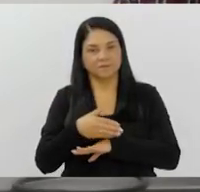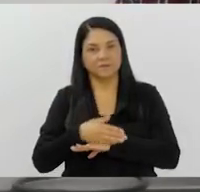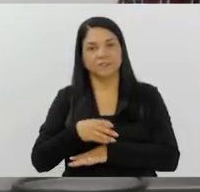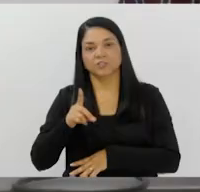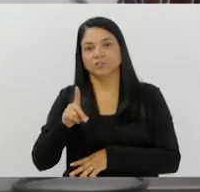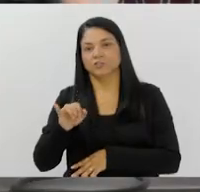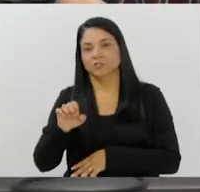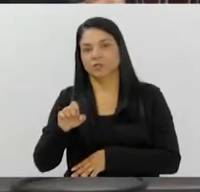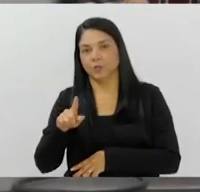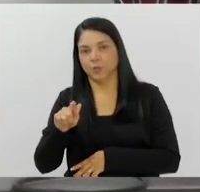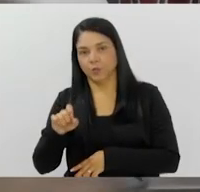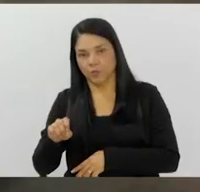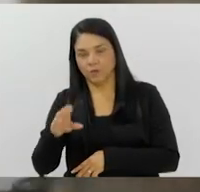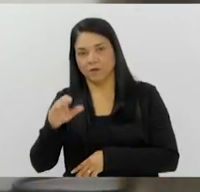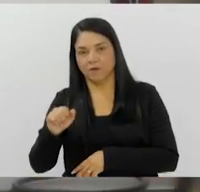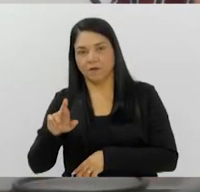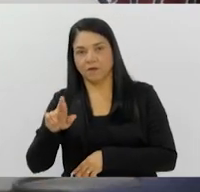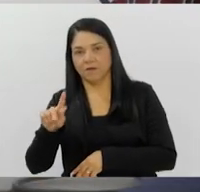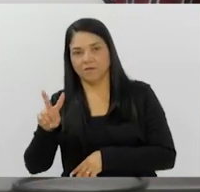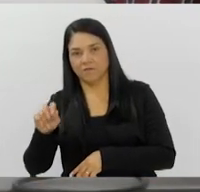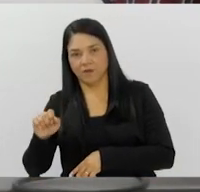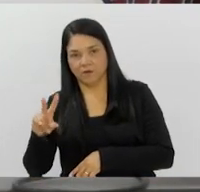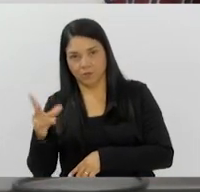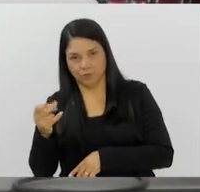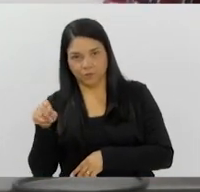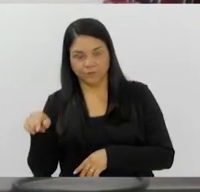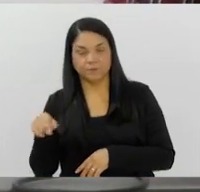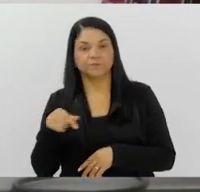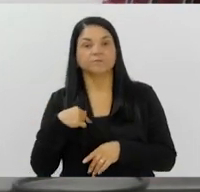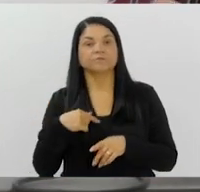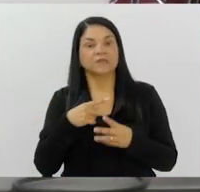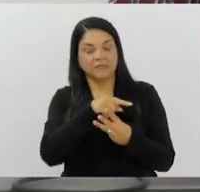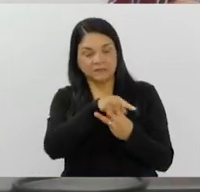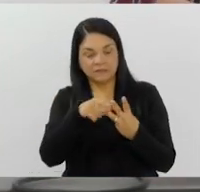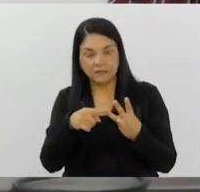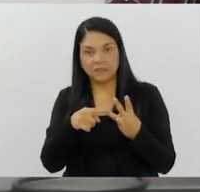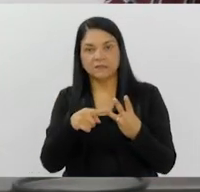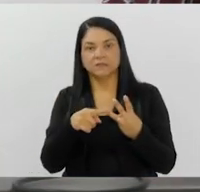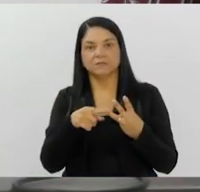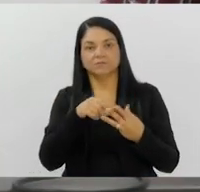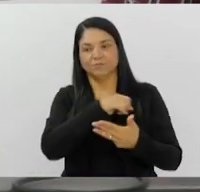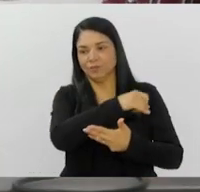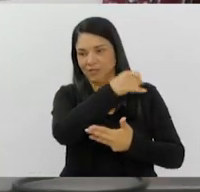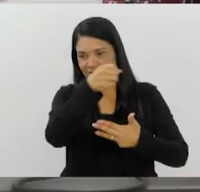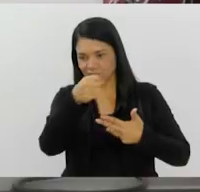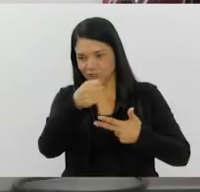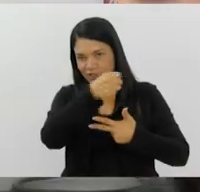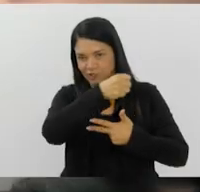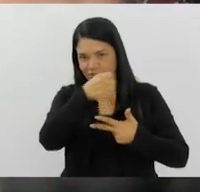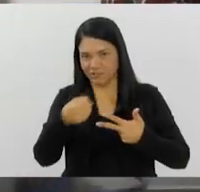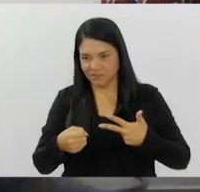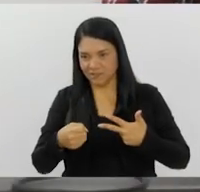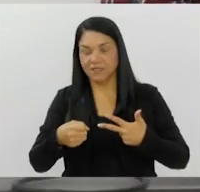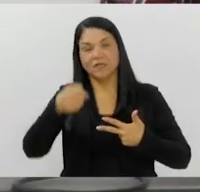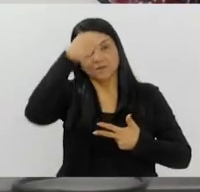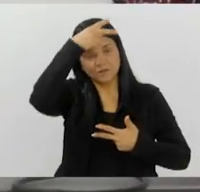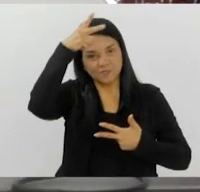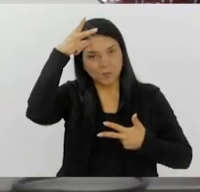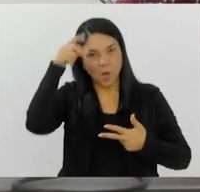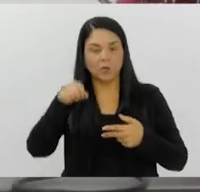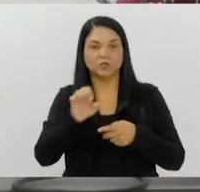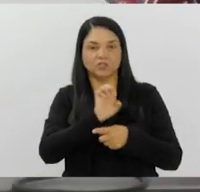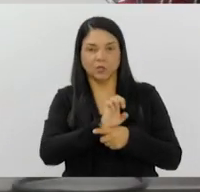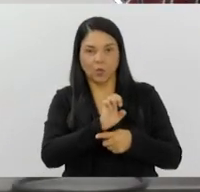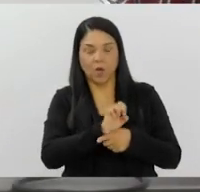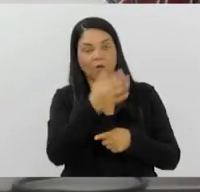Carvalho Machado eh então vejam que estão as três instâncias aqui representadas a o nível Municipal Estadual